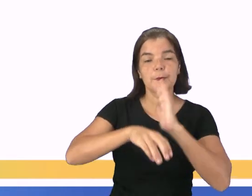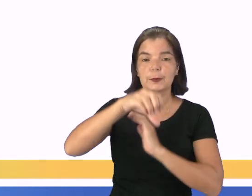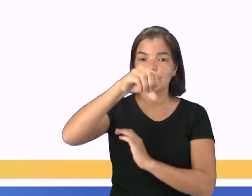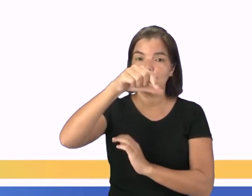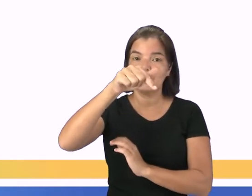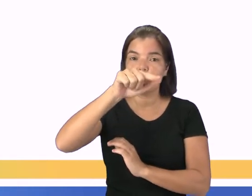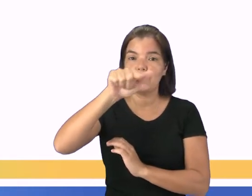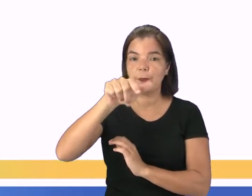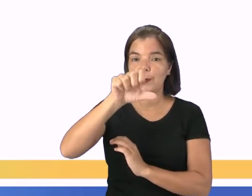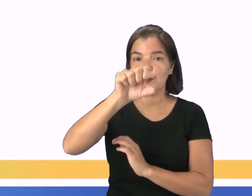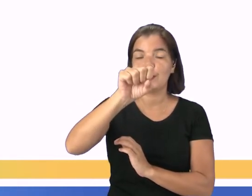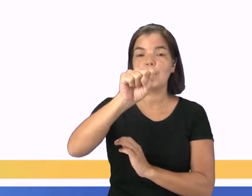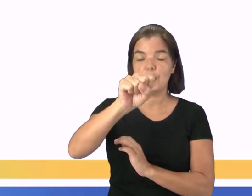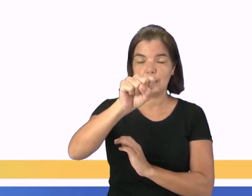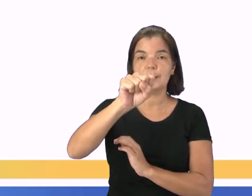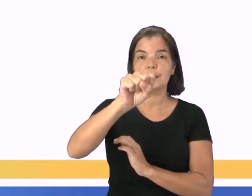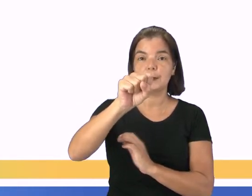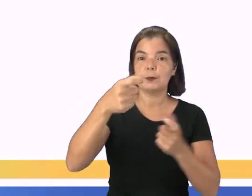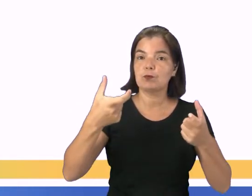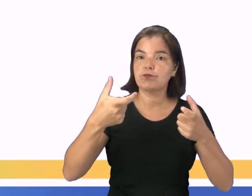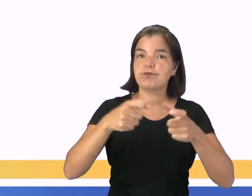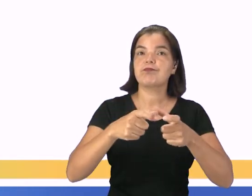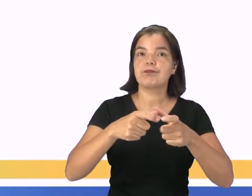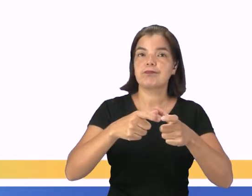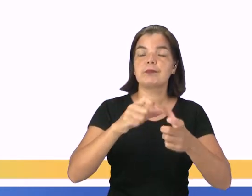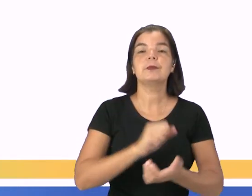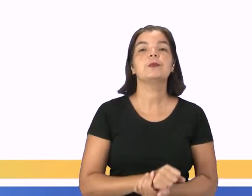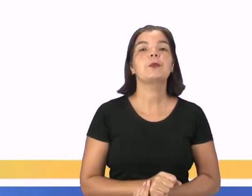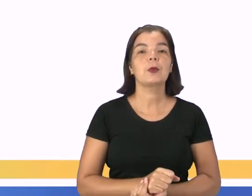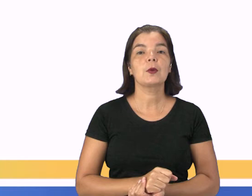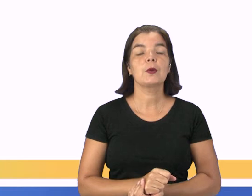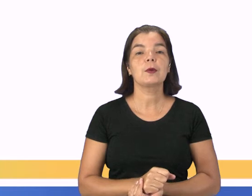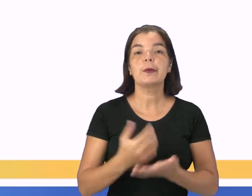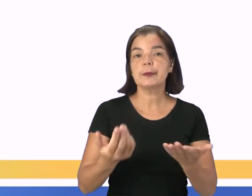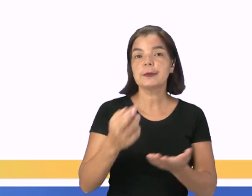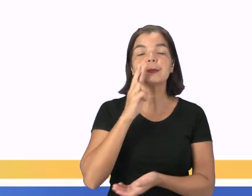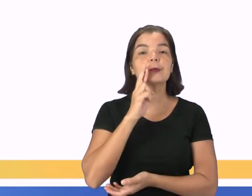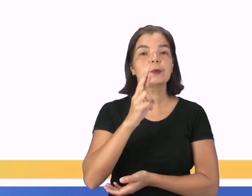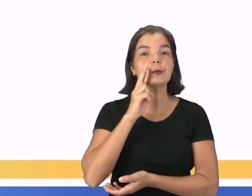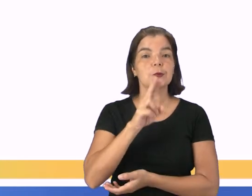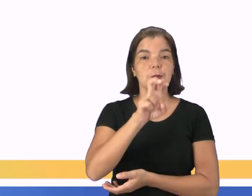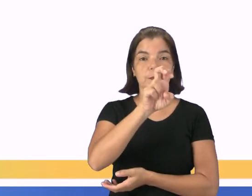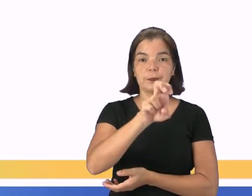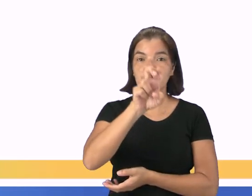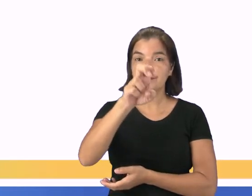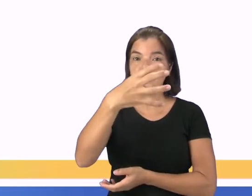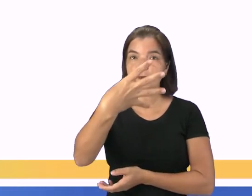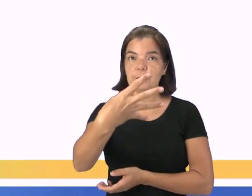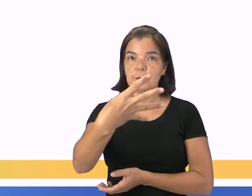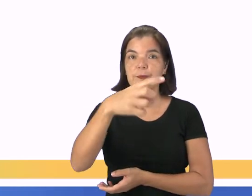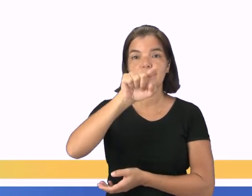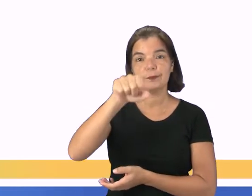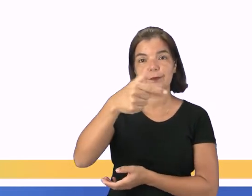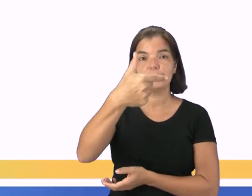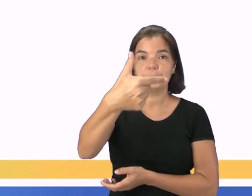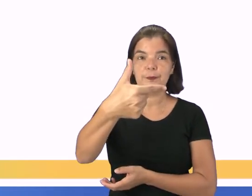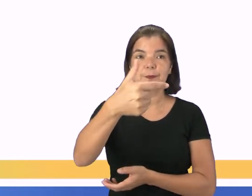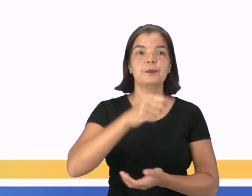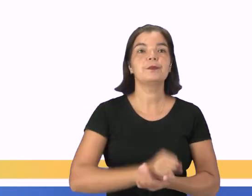como? Pegaríamos a energia aí de 652 kWh mensal que existia, né, na